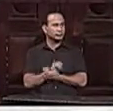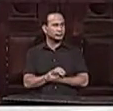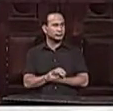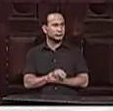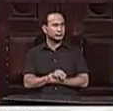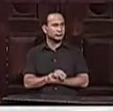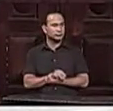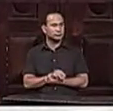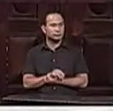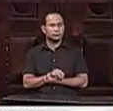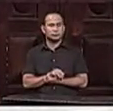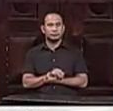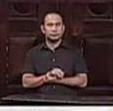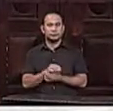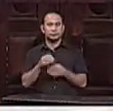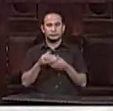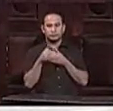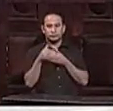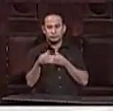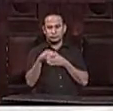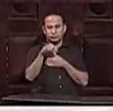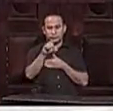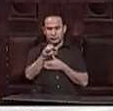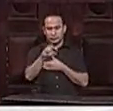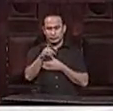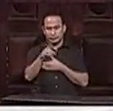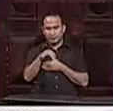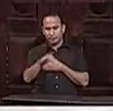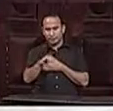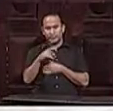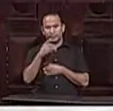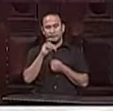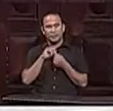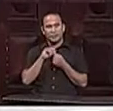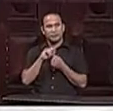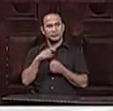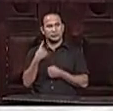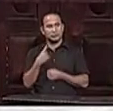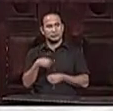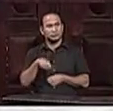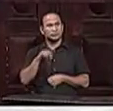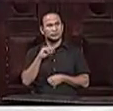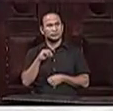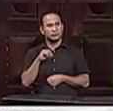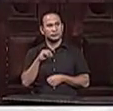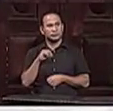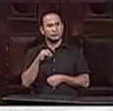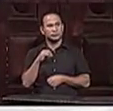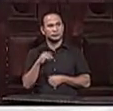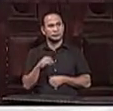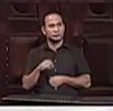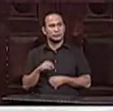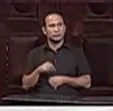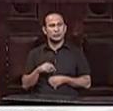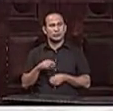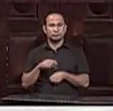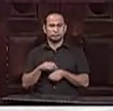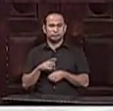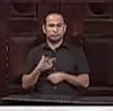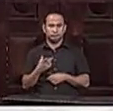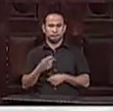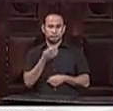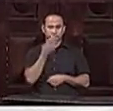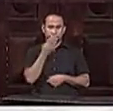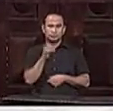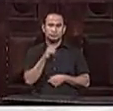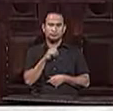que o avançar dessa CPI nos leve a uma posição crítica desse modelo que